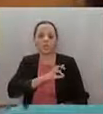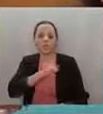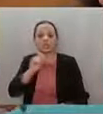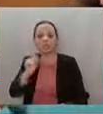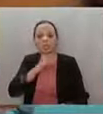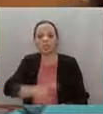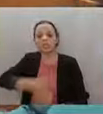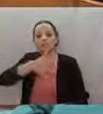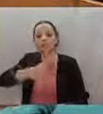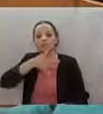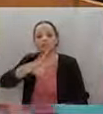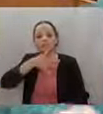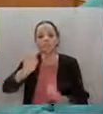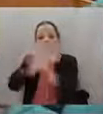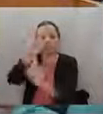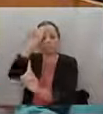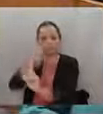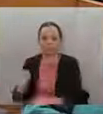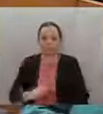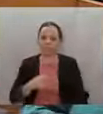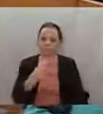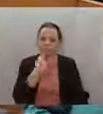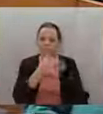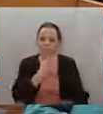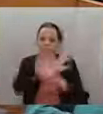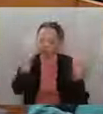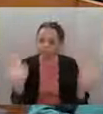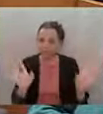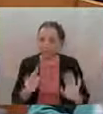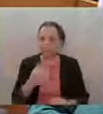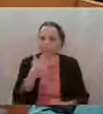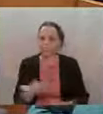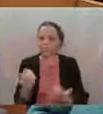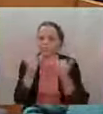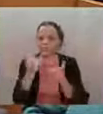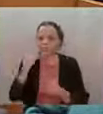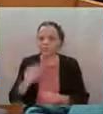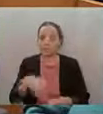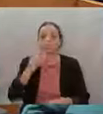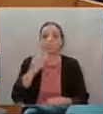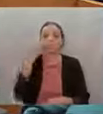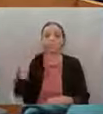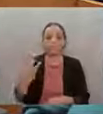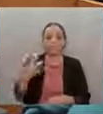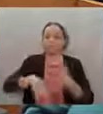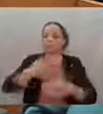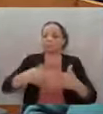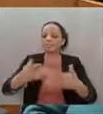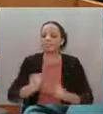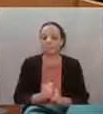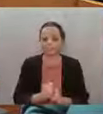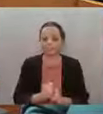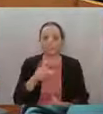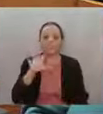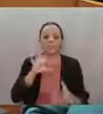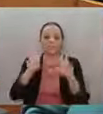município. Não estou a esclarecer, só estou a dizer que o grupo político Evoluir Oeiras pediu informação por requerimento. A senhora tem 3 minutos. Pronto. Em relação ao outro